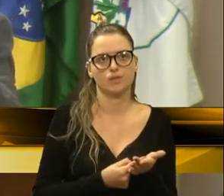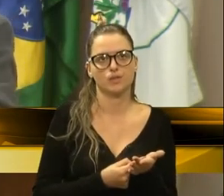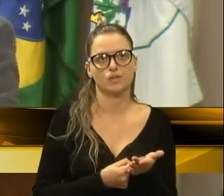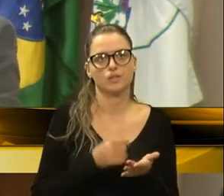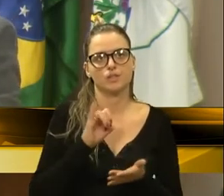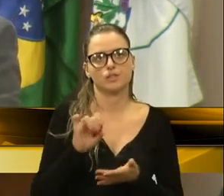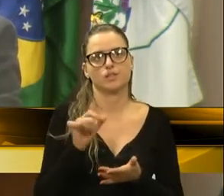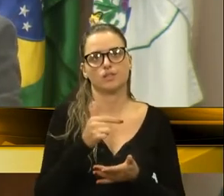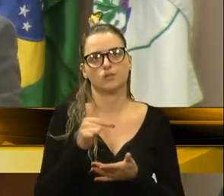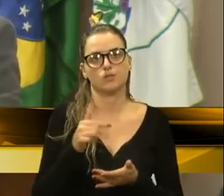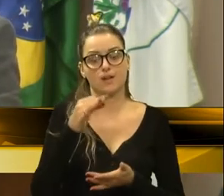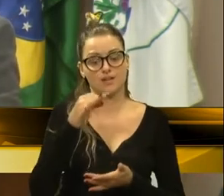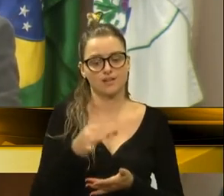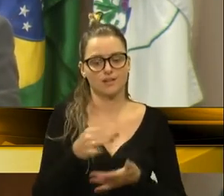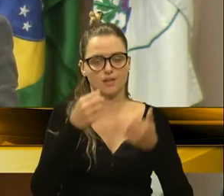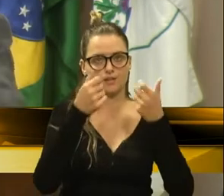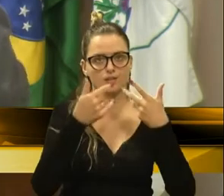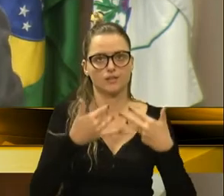justa justificativa,